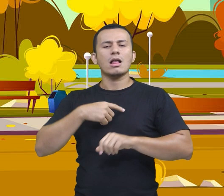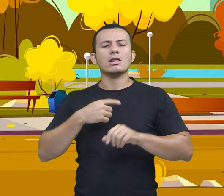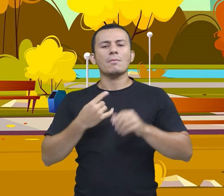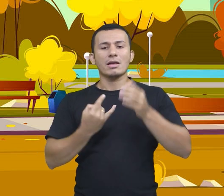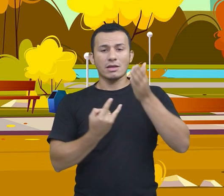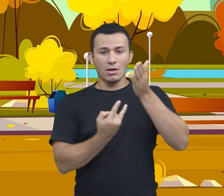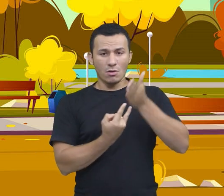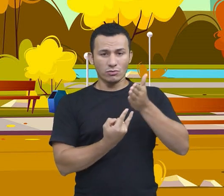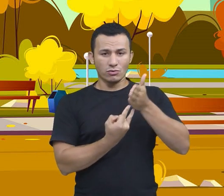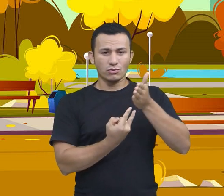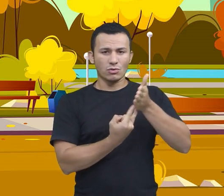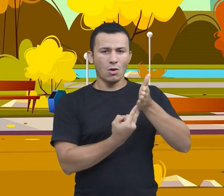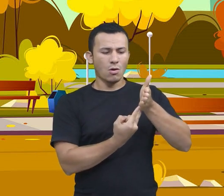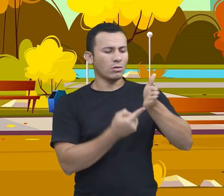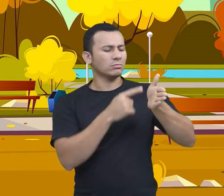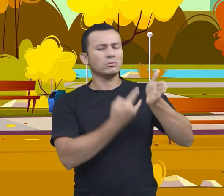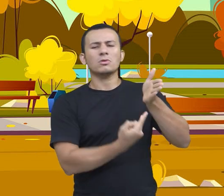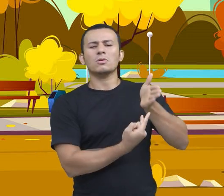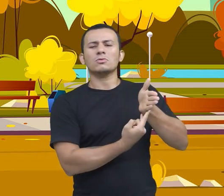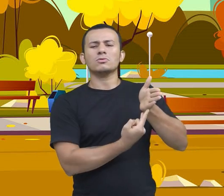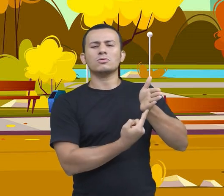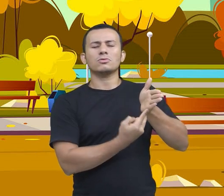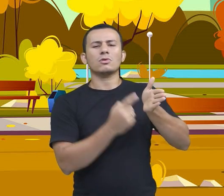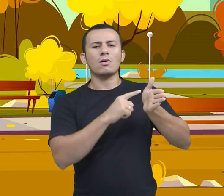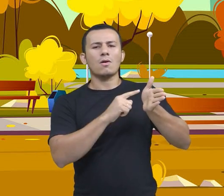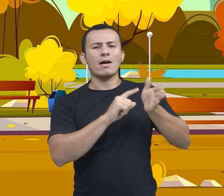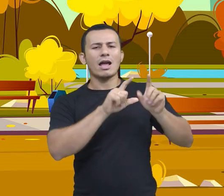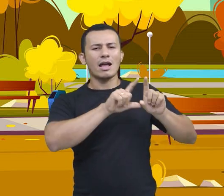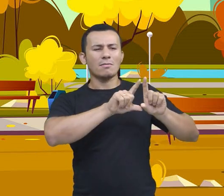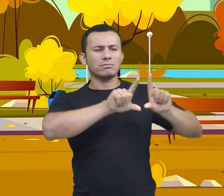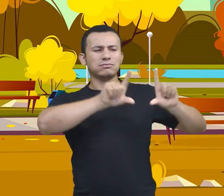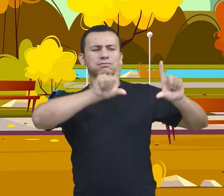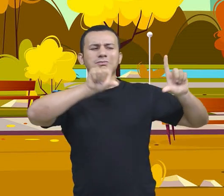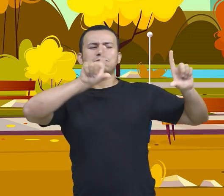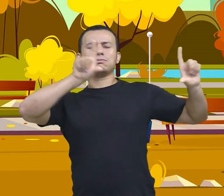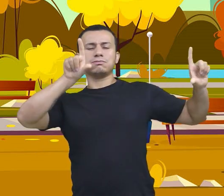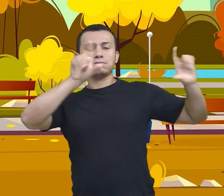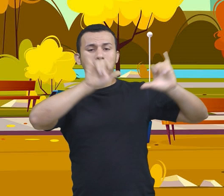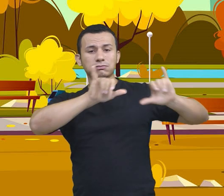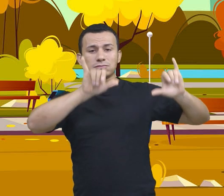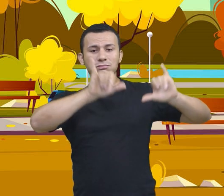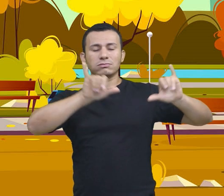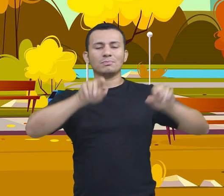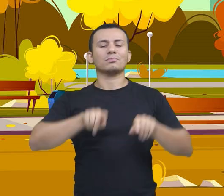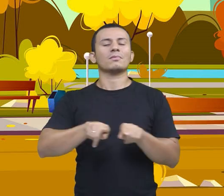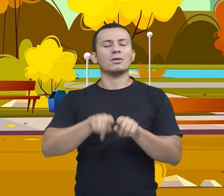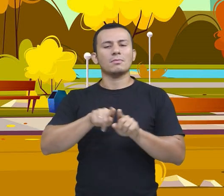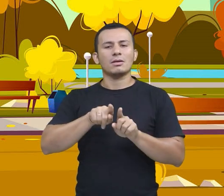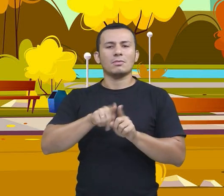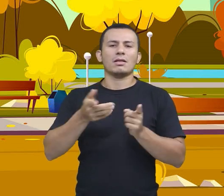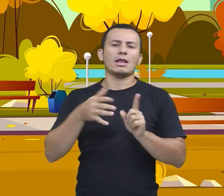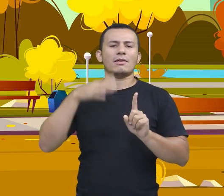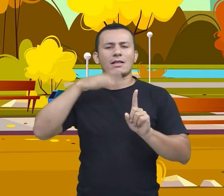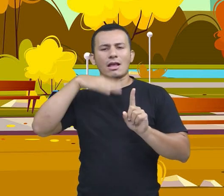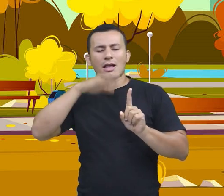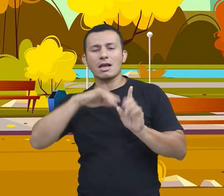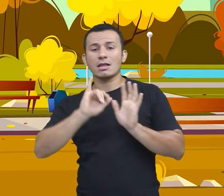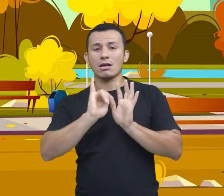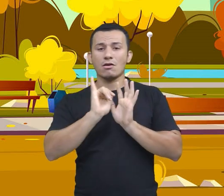Outdoor, que é aquelas placas bem grandonas. Lendas,